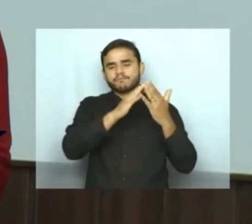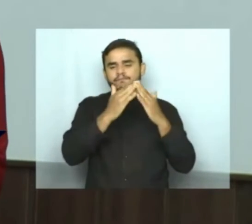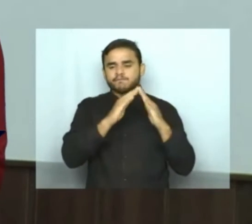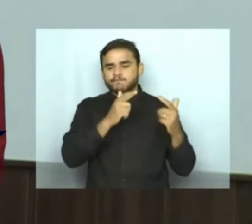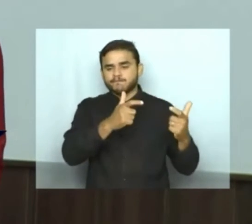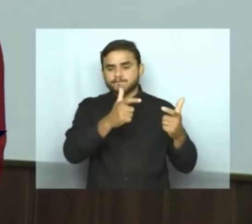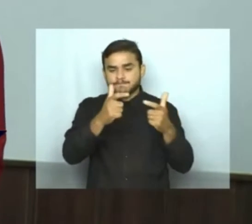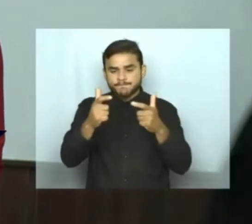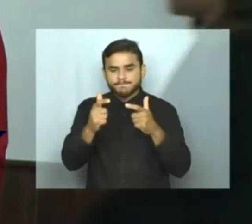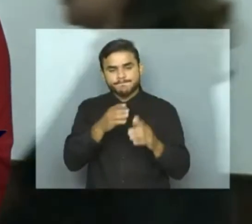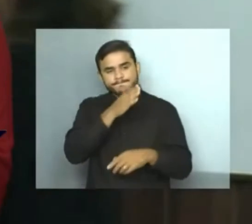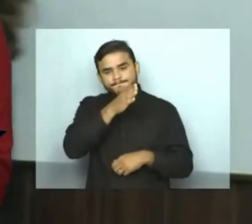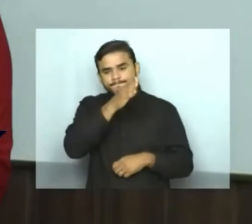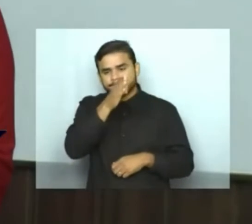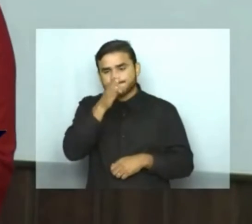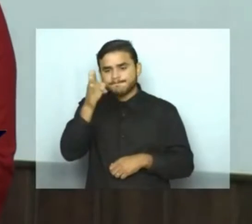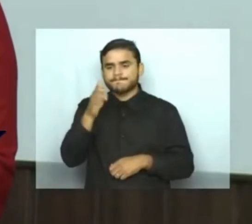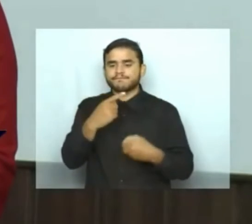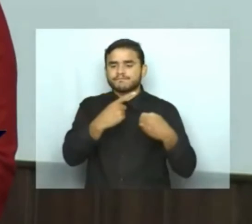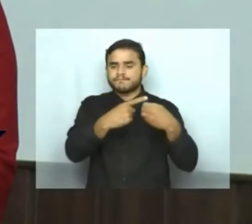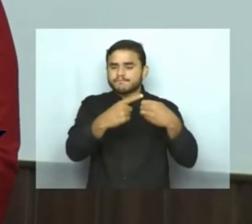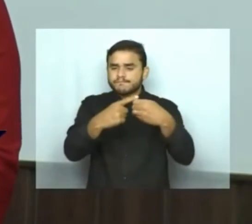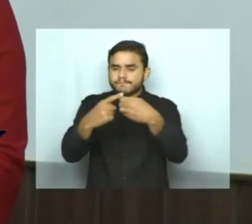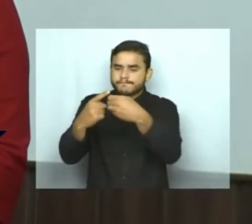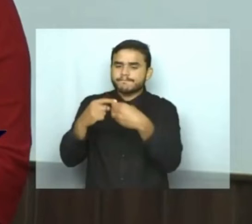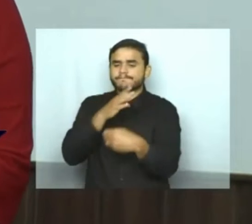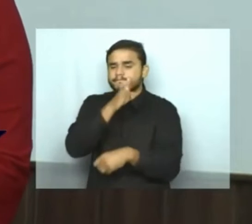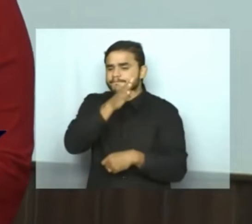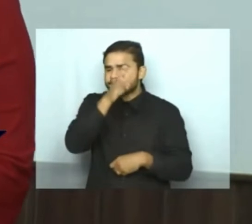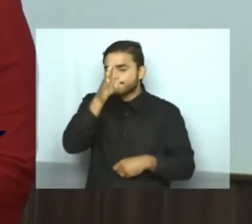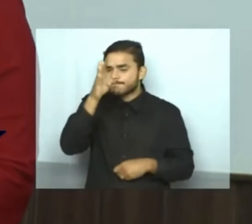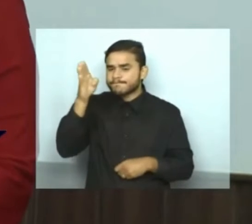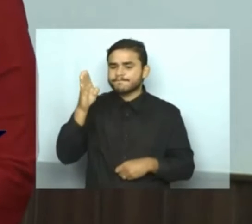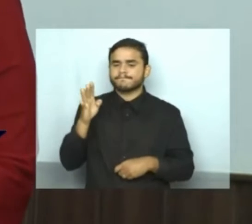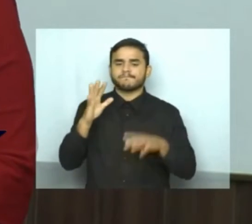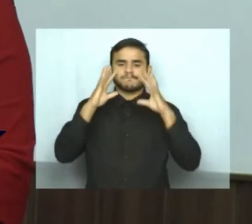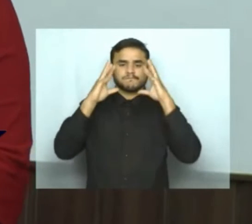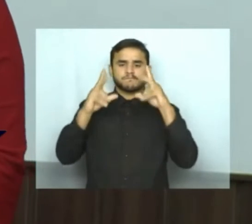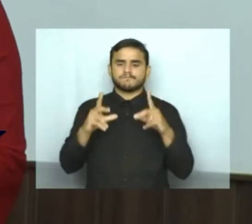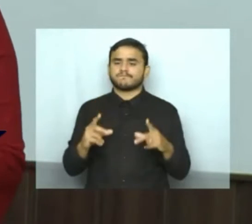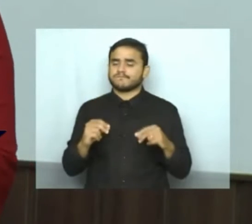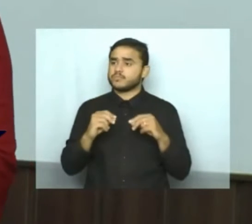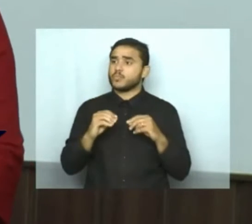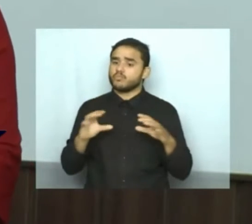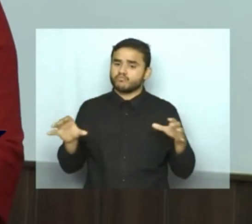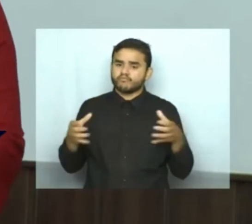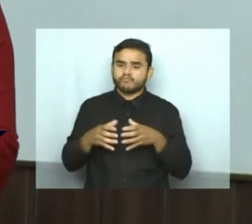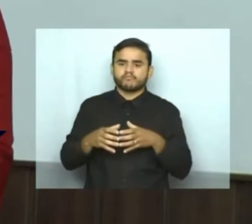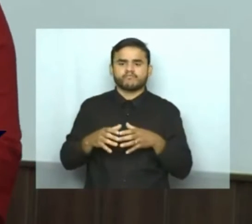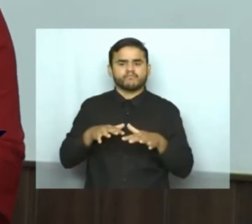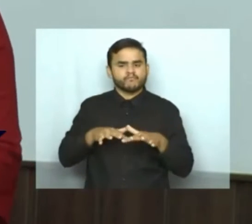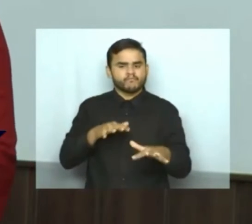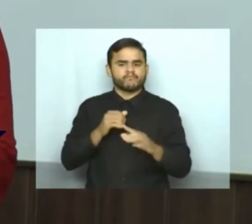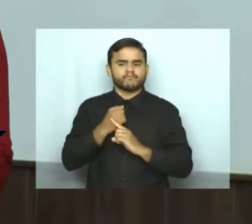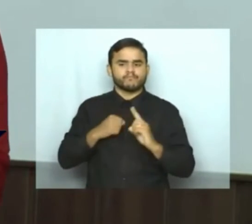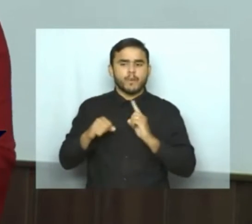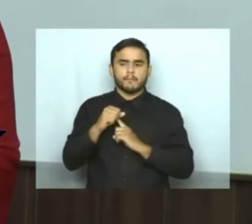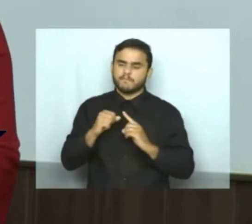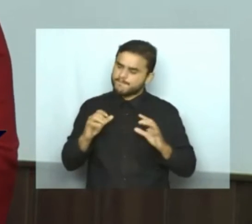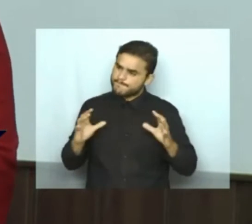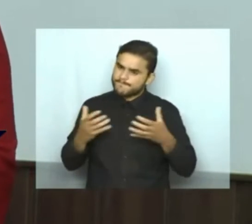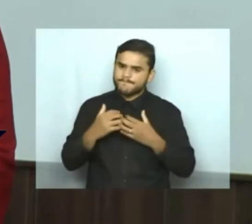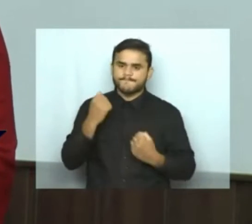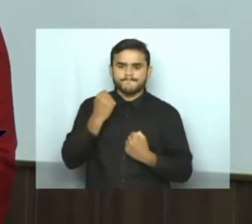com as periferias, com os municípios do interior do estado, com os movimentos sociais, e foi dessa forma, com muita garra, com